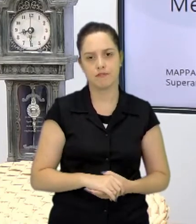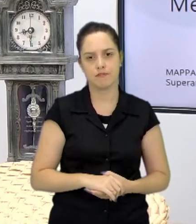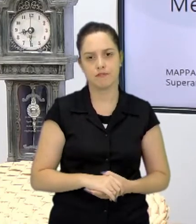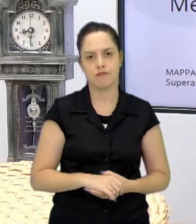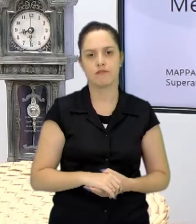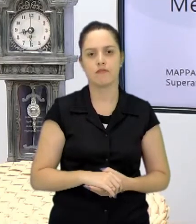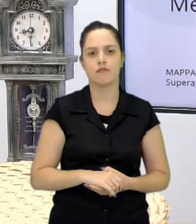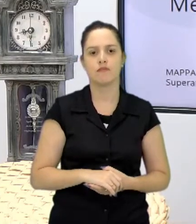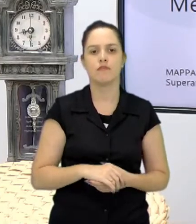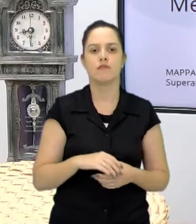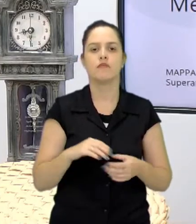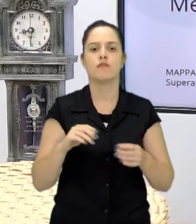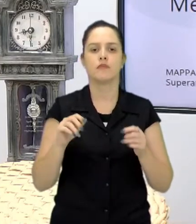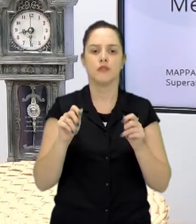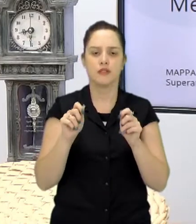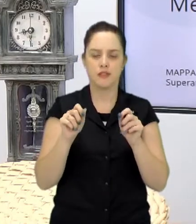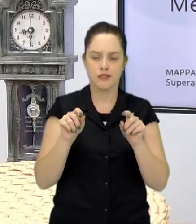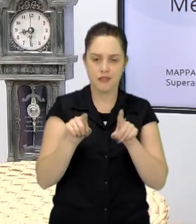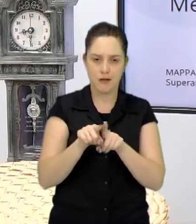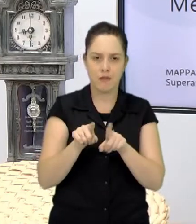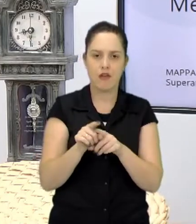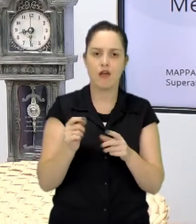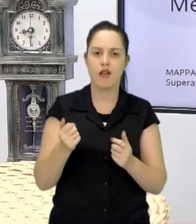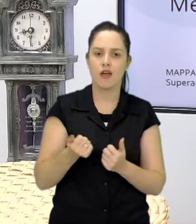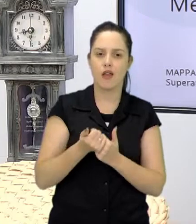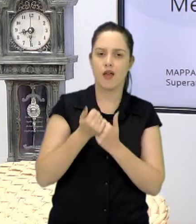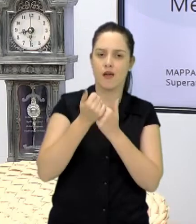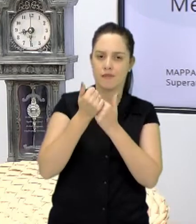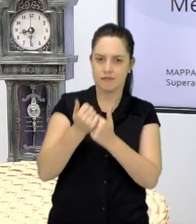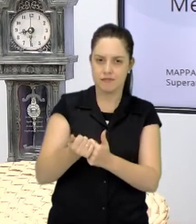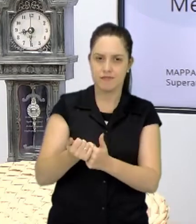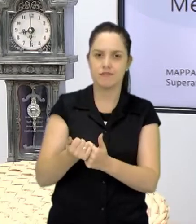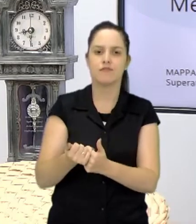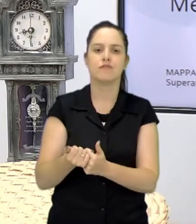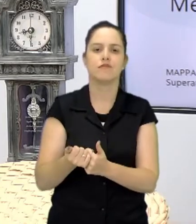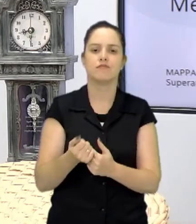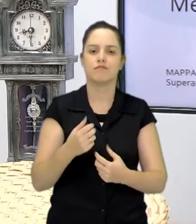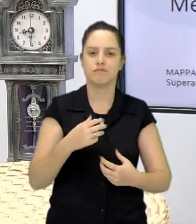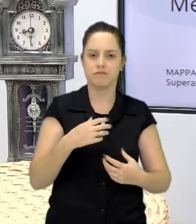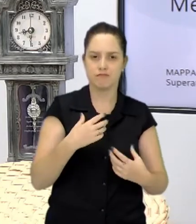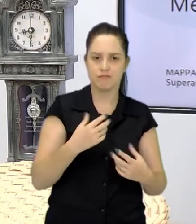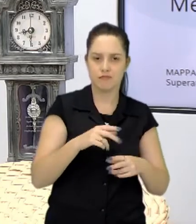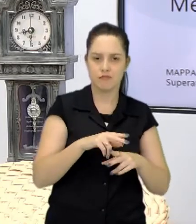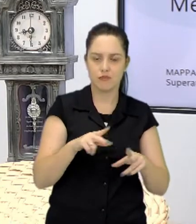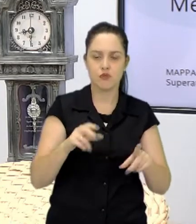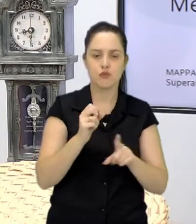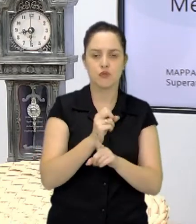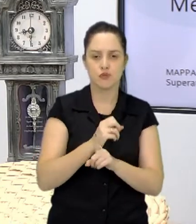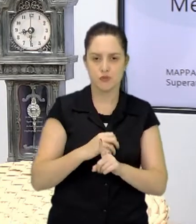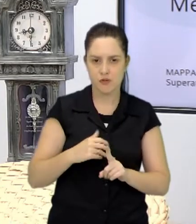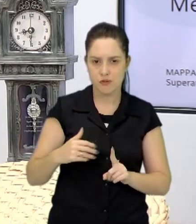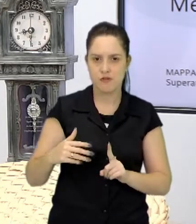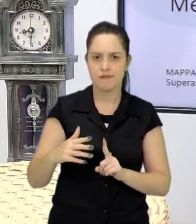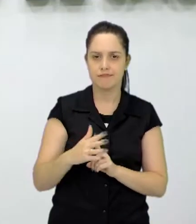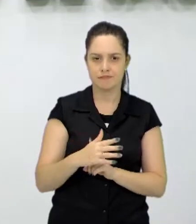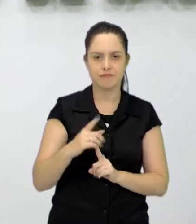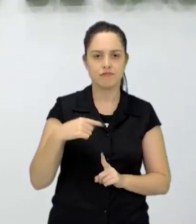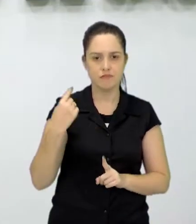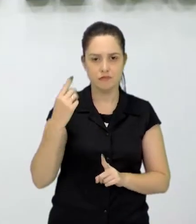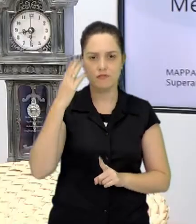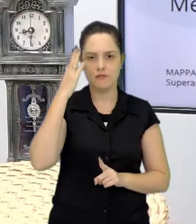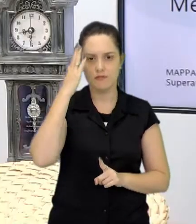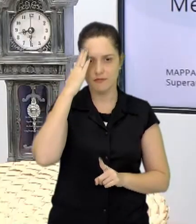isso foi feito com apoio, inclusive, de uma base racista ideológica, né, que foi o darwinismo social, não é isso, professor Kleber? Isso mesmo.